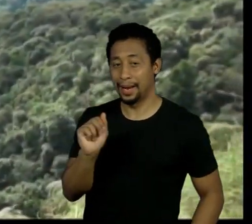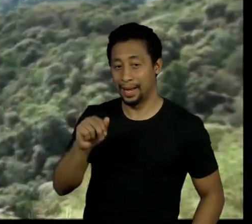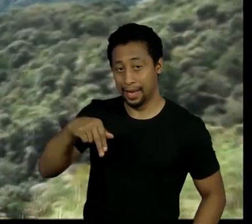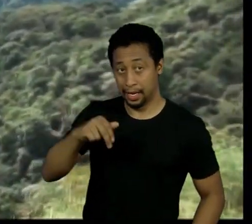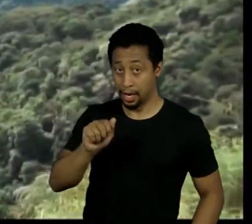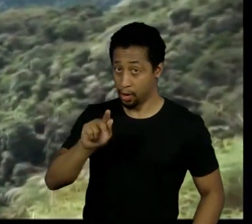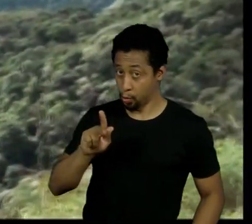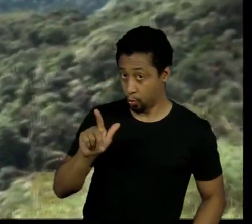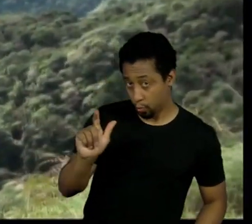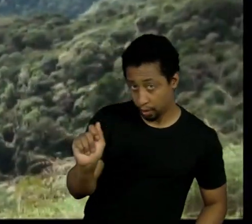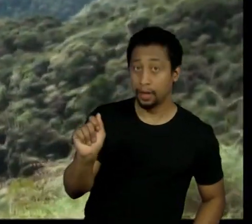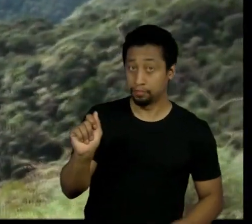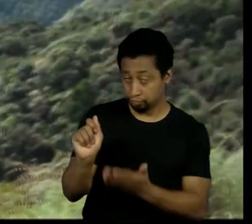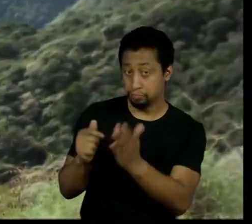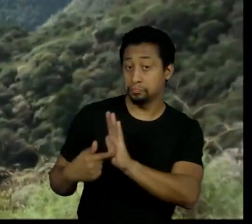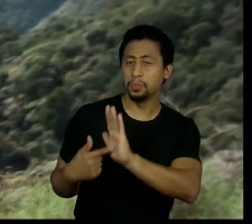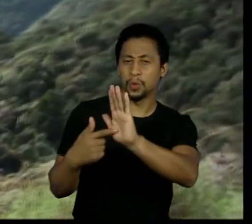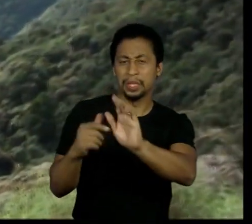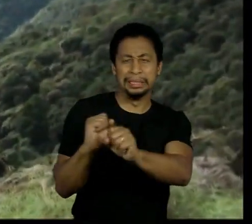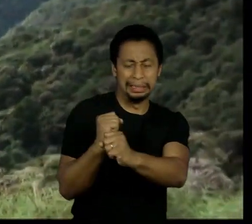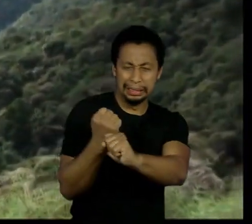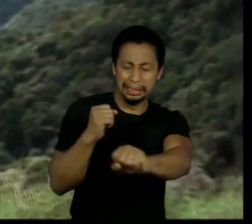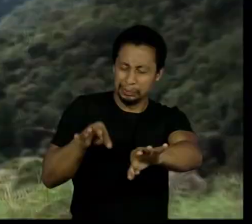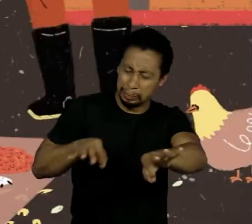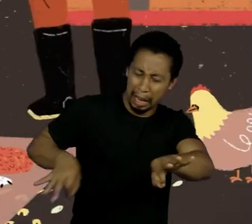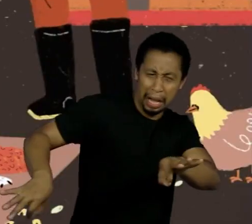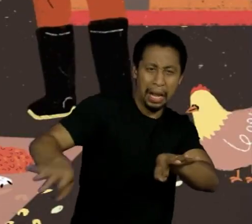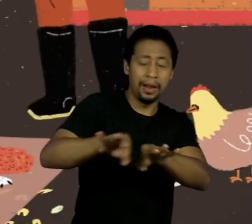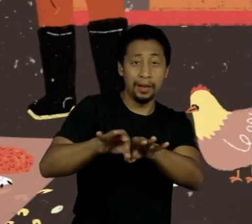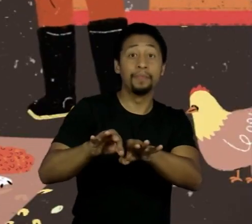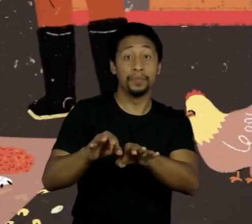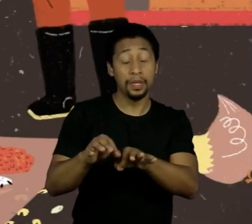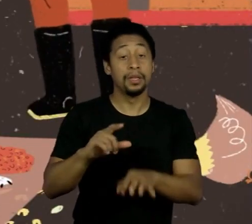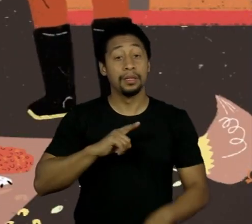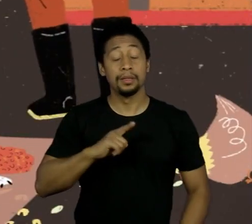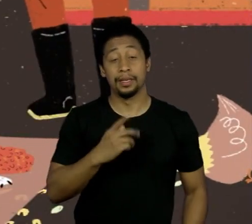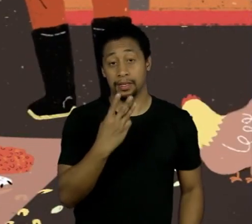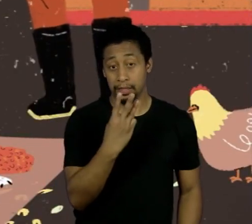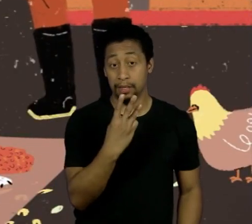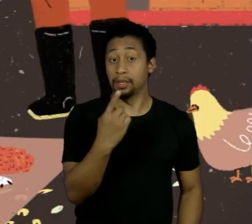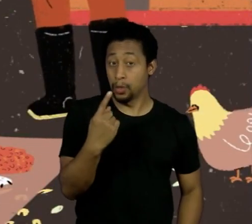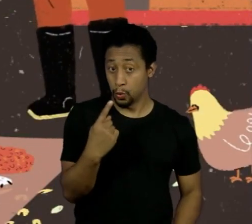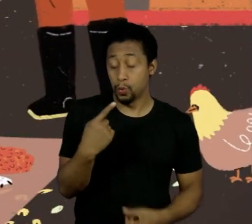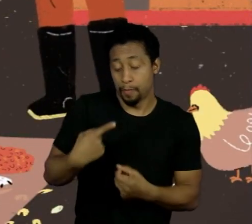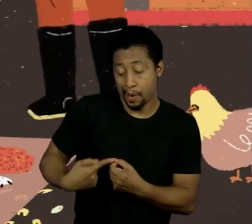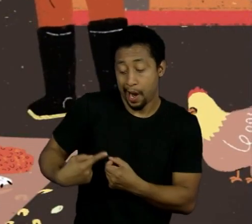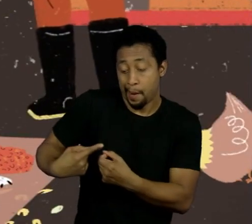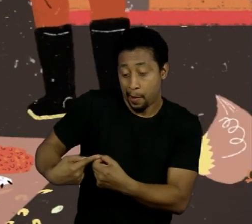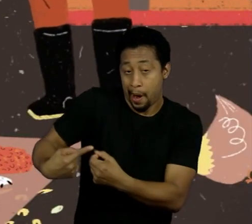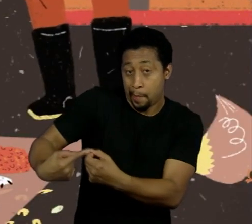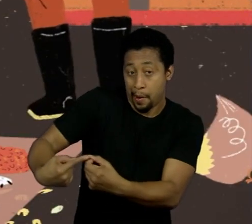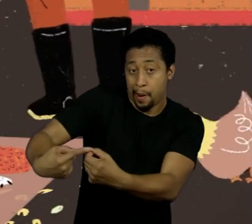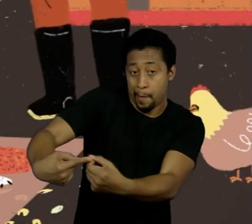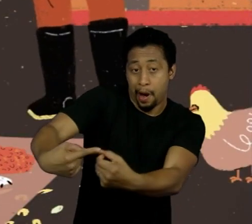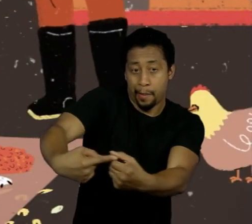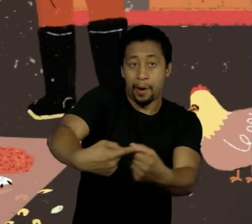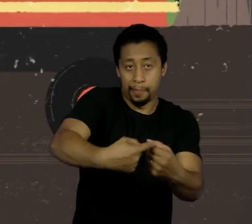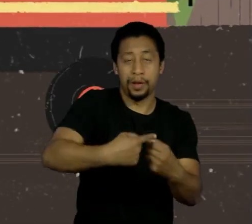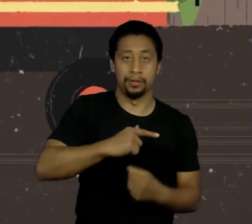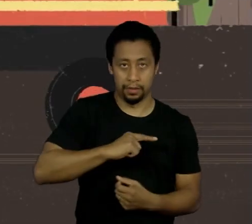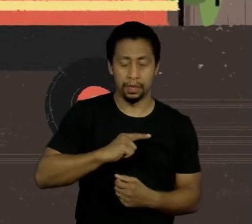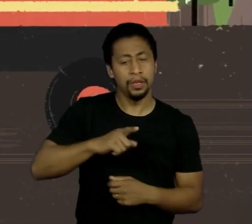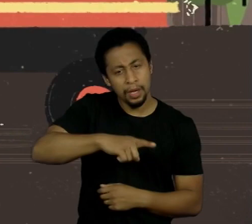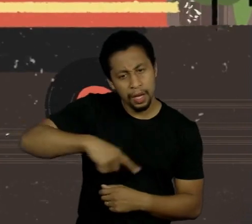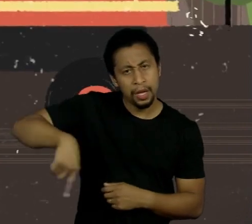2.800.000 hectares, onde ficam 31 municípios. Quilombolas dessa região estão unidos por um objetivo